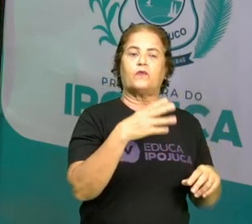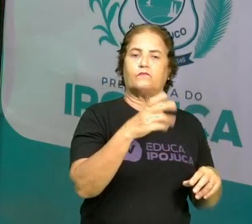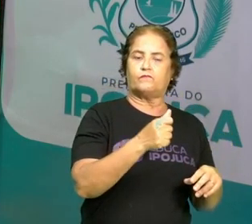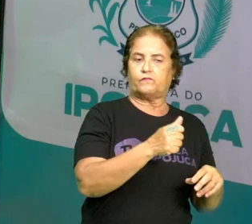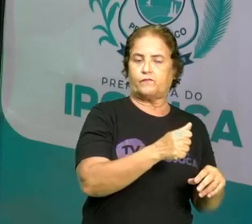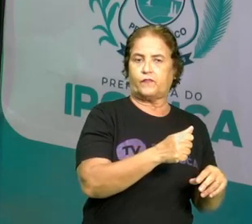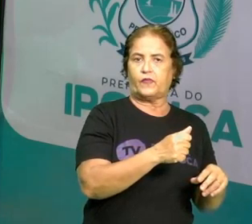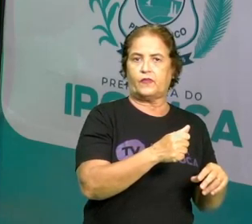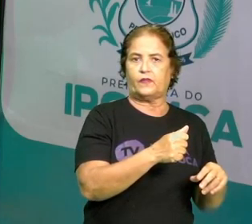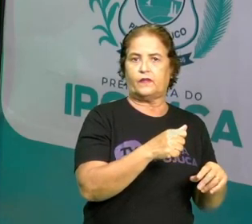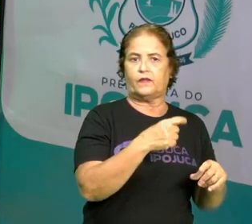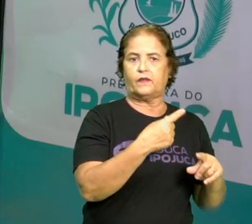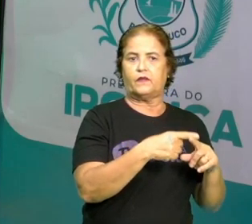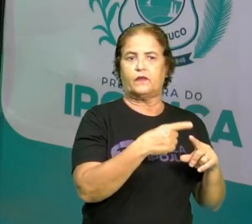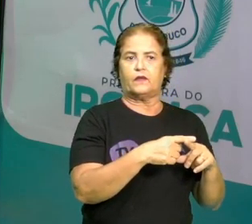minério,